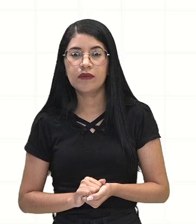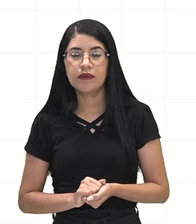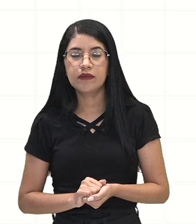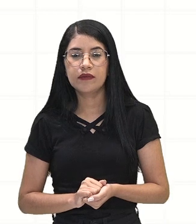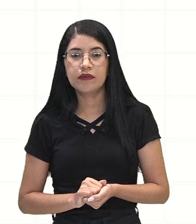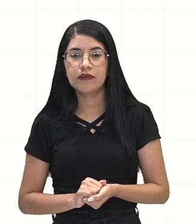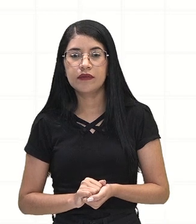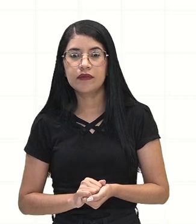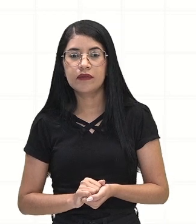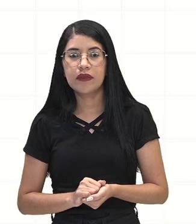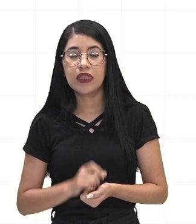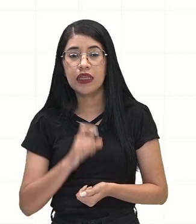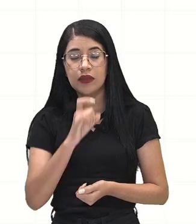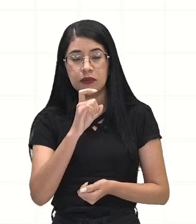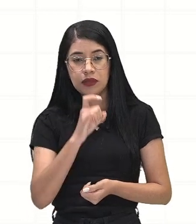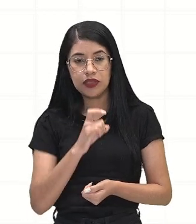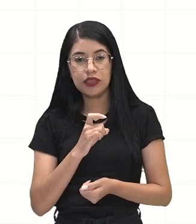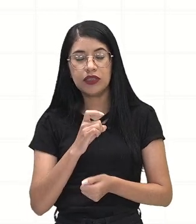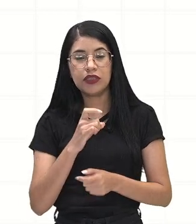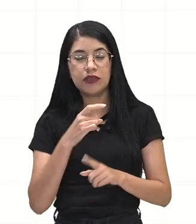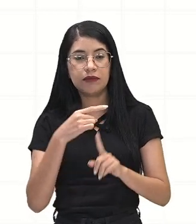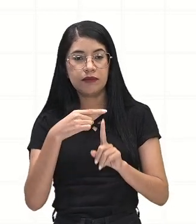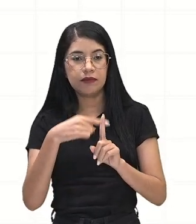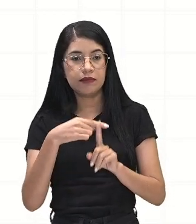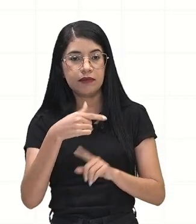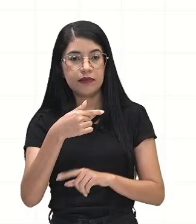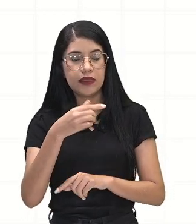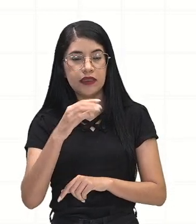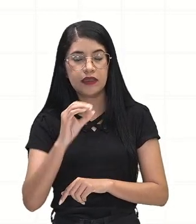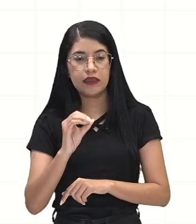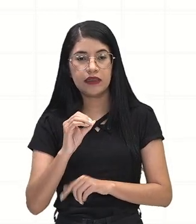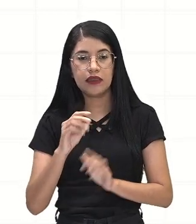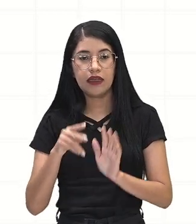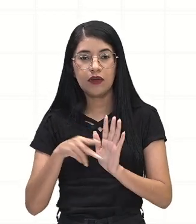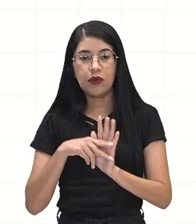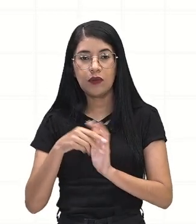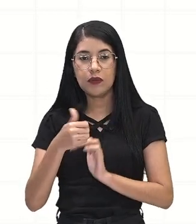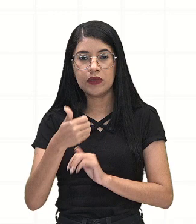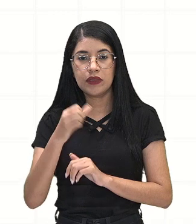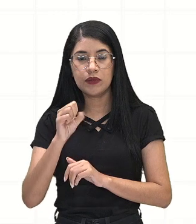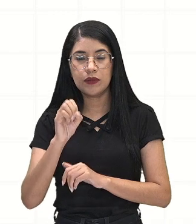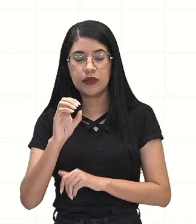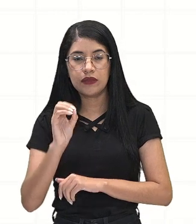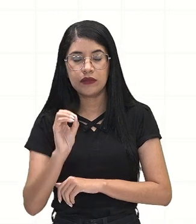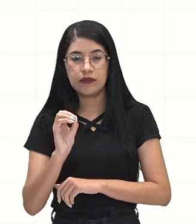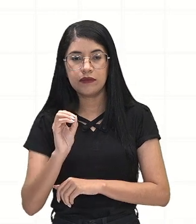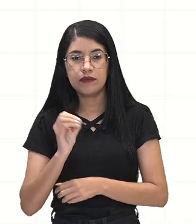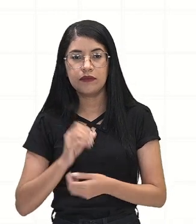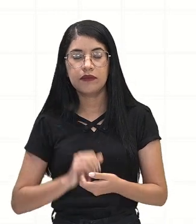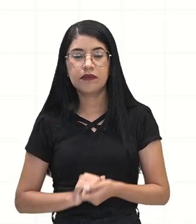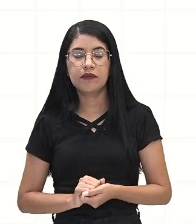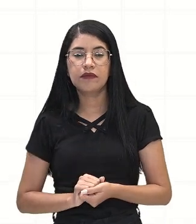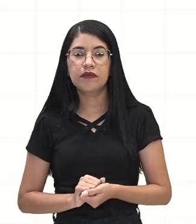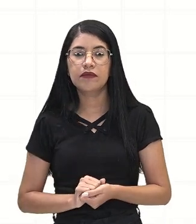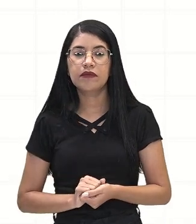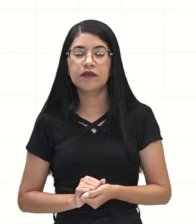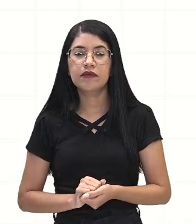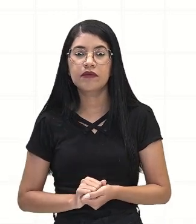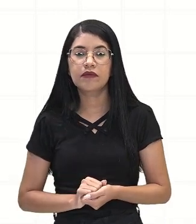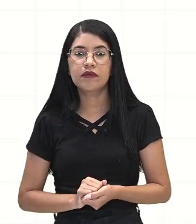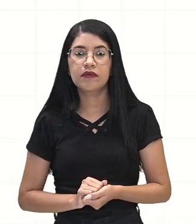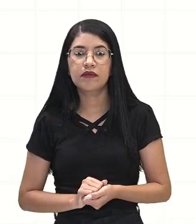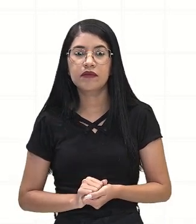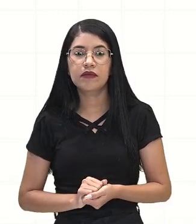170, X mais 70 deve ser igual a 180 graus. Beleza?